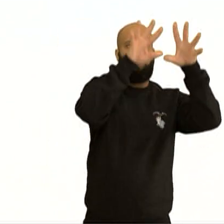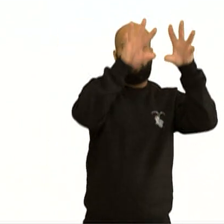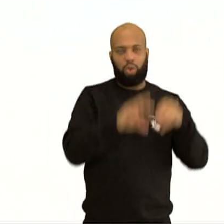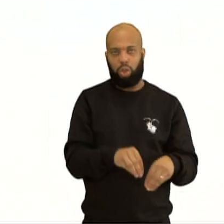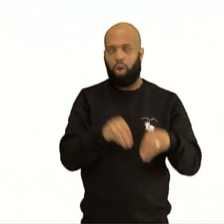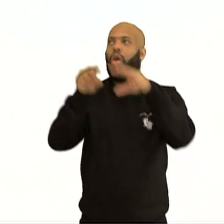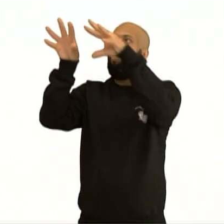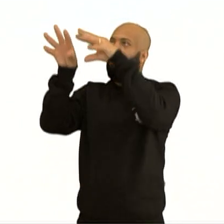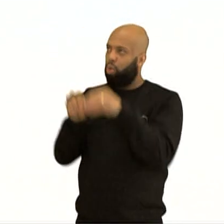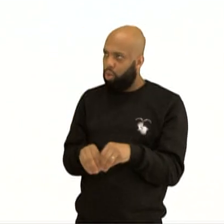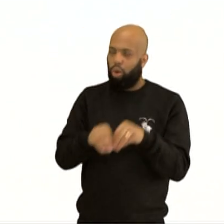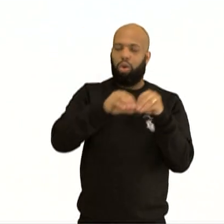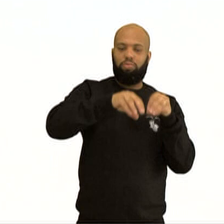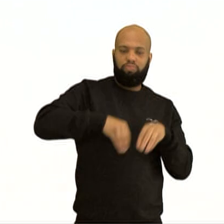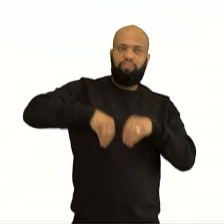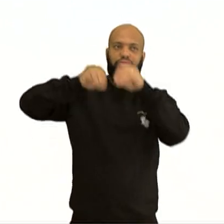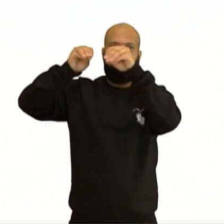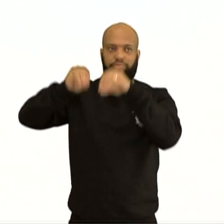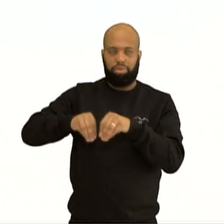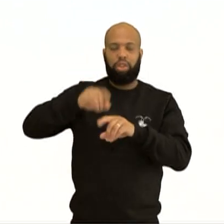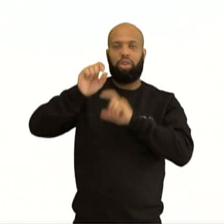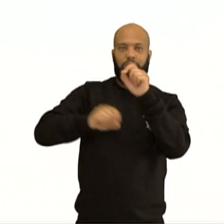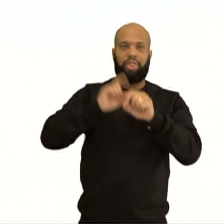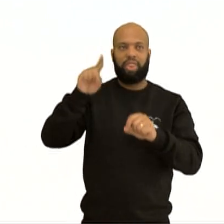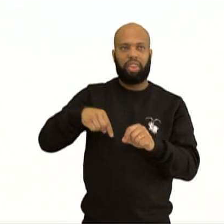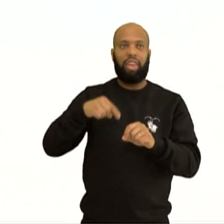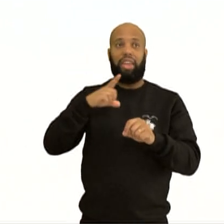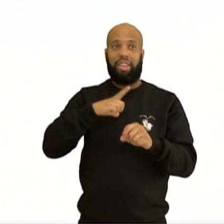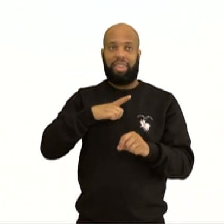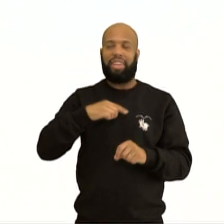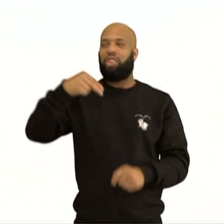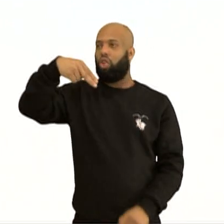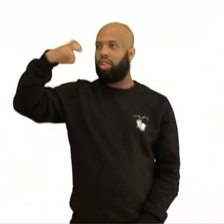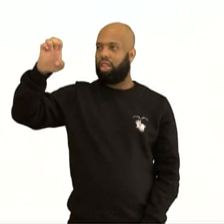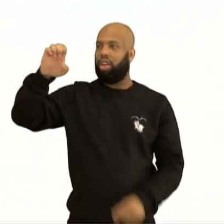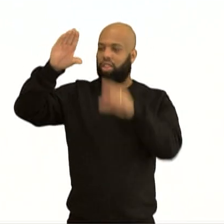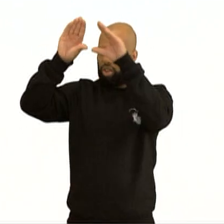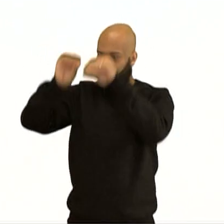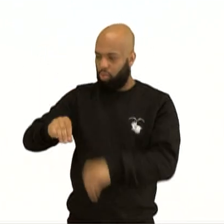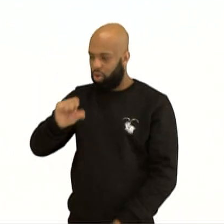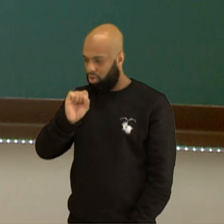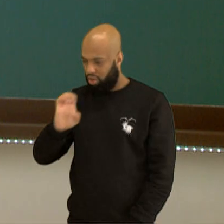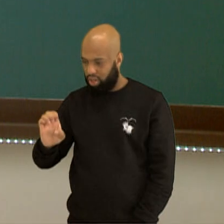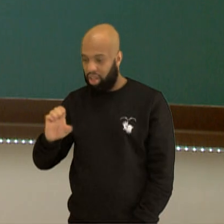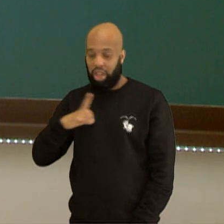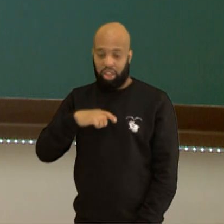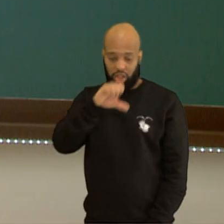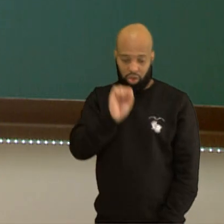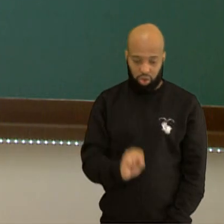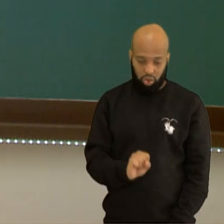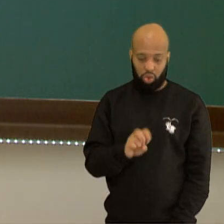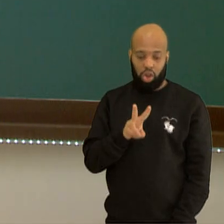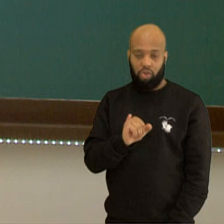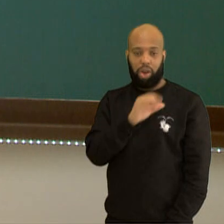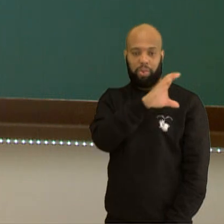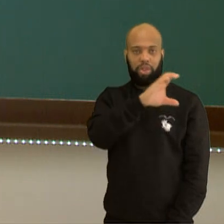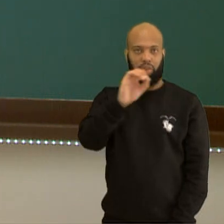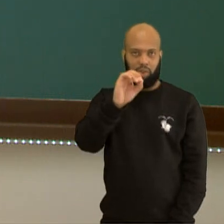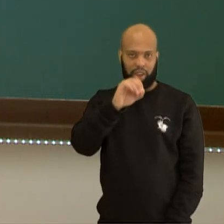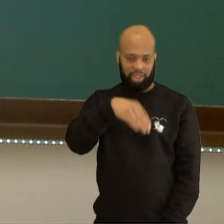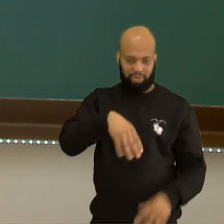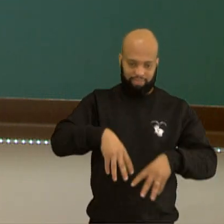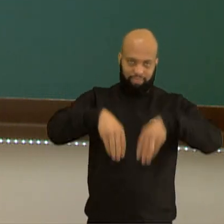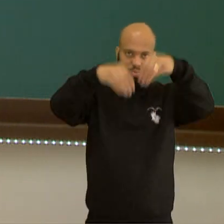ou de migração interregional, saindo do Nordeste para o Sudeste, do Sul para o Centro-Oeste,